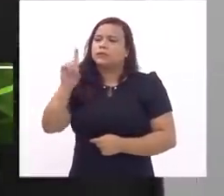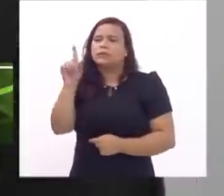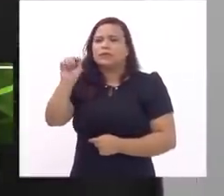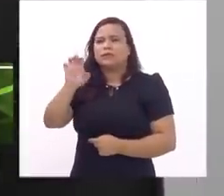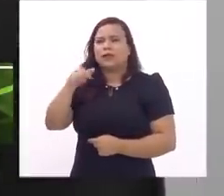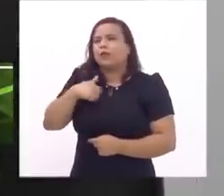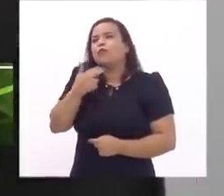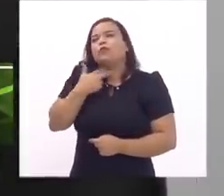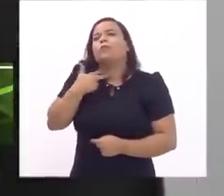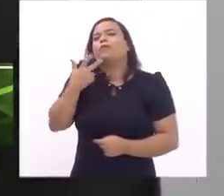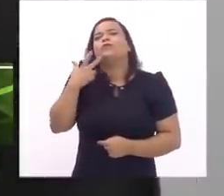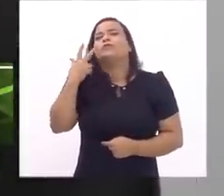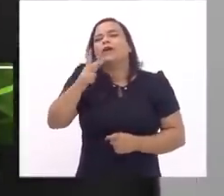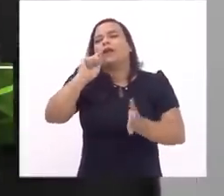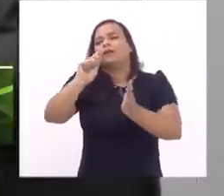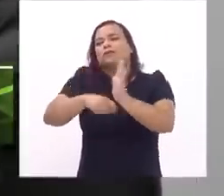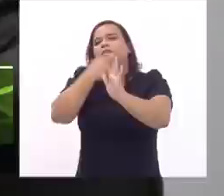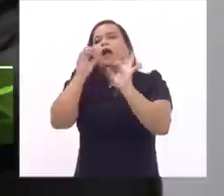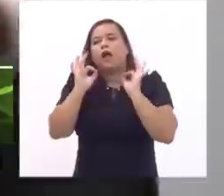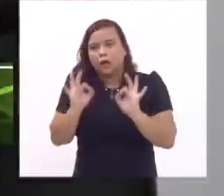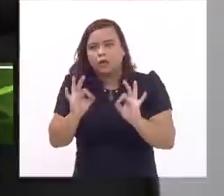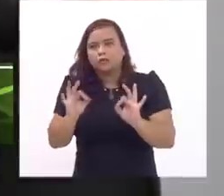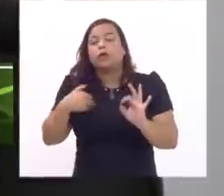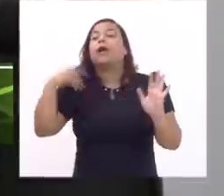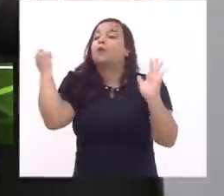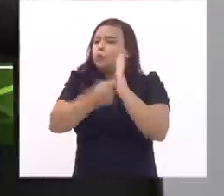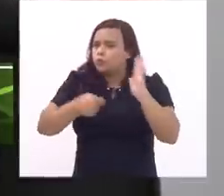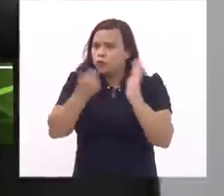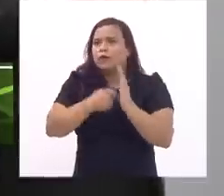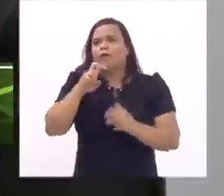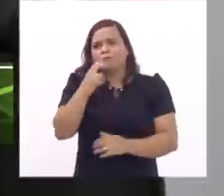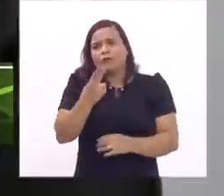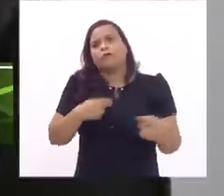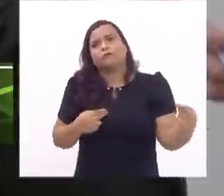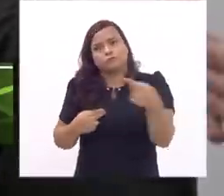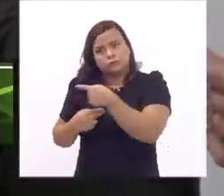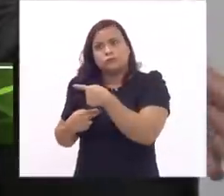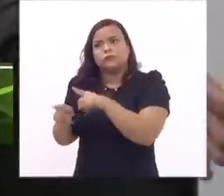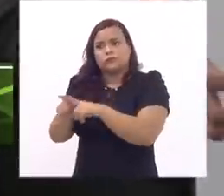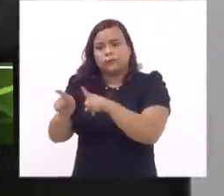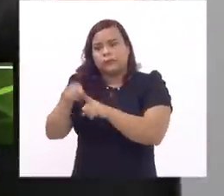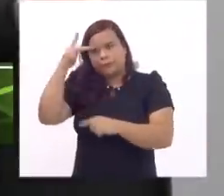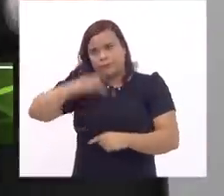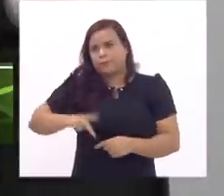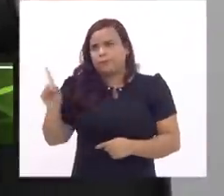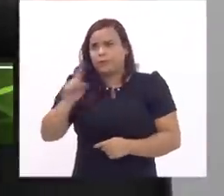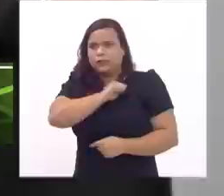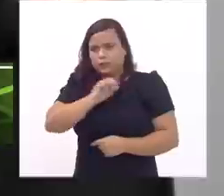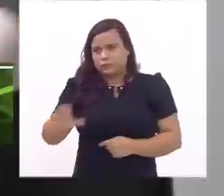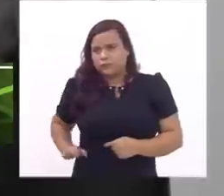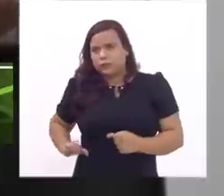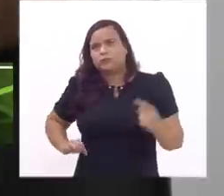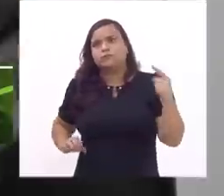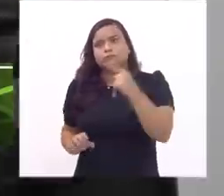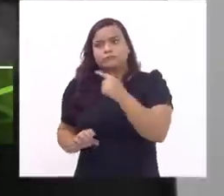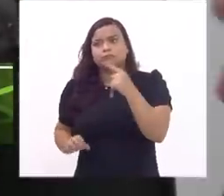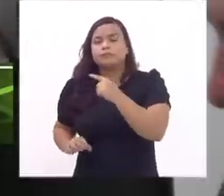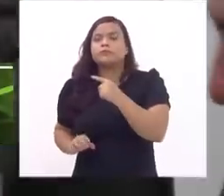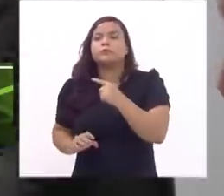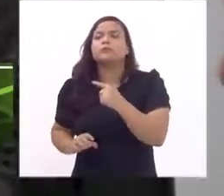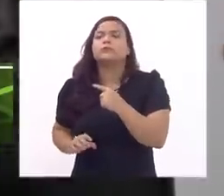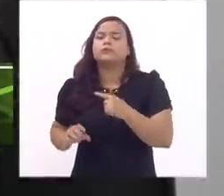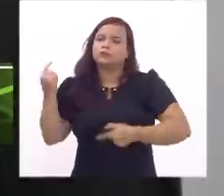debate desse, assinar um termo de garantia. Inclusive, eu e o presidente, se não tem ninguém mais que faça esse debate aqui, de